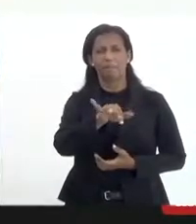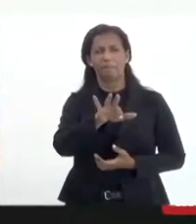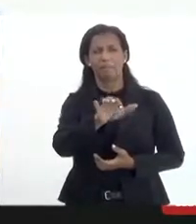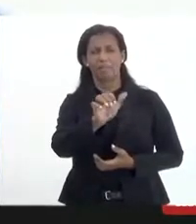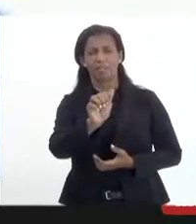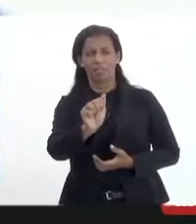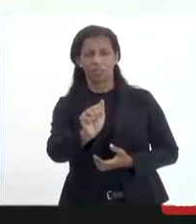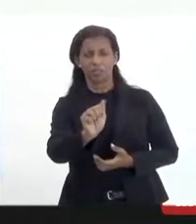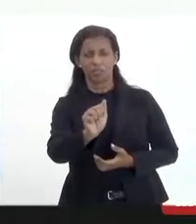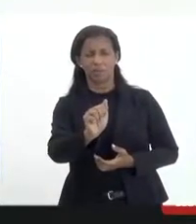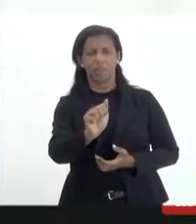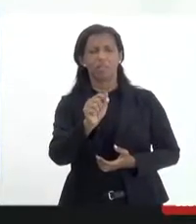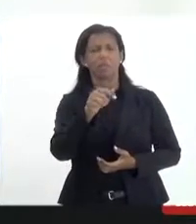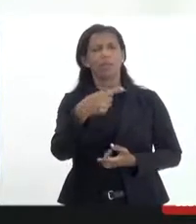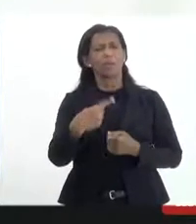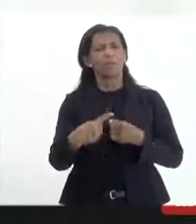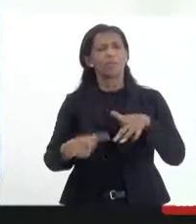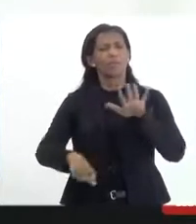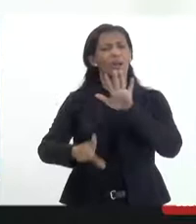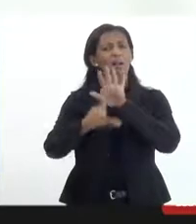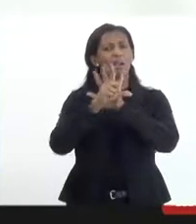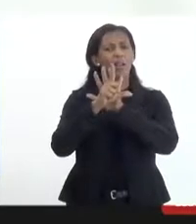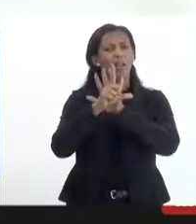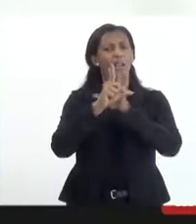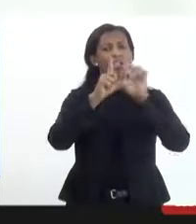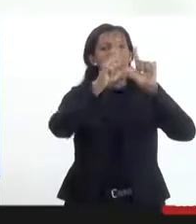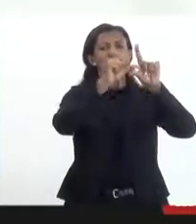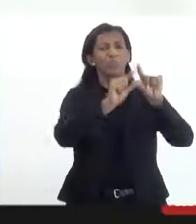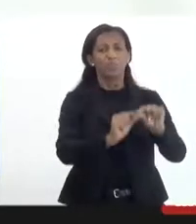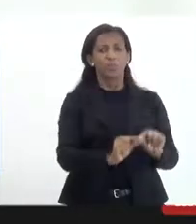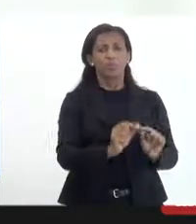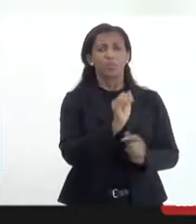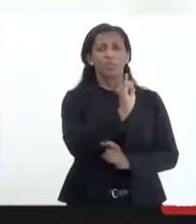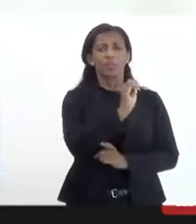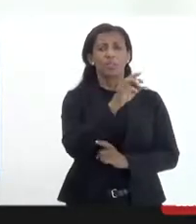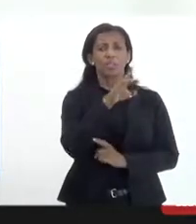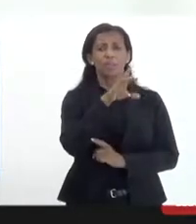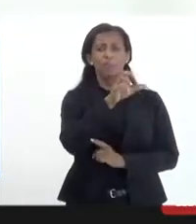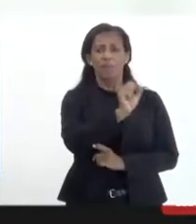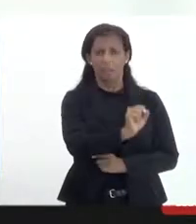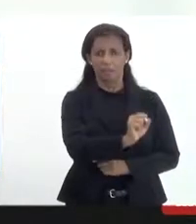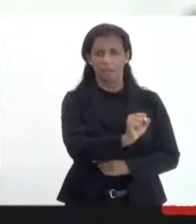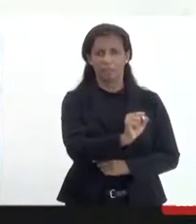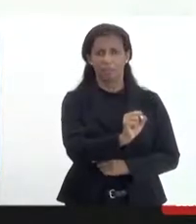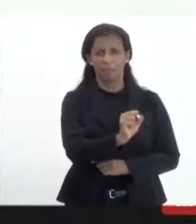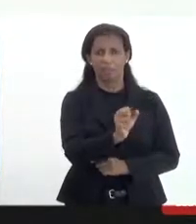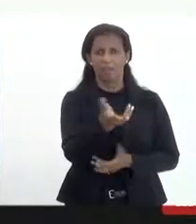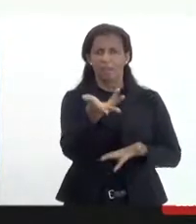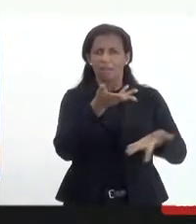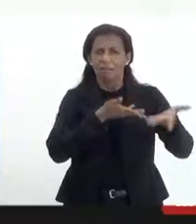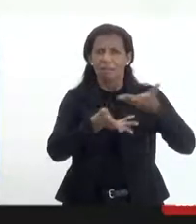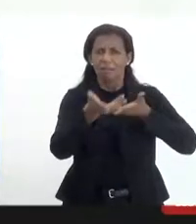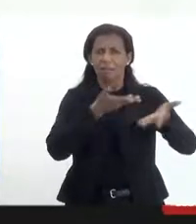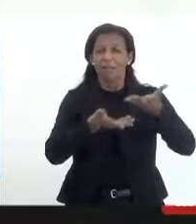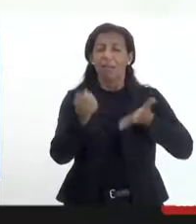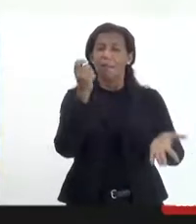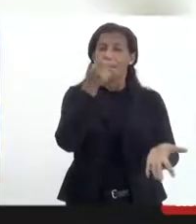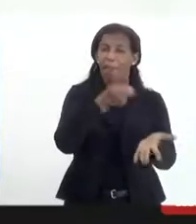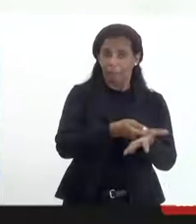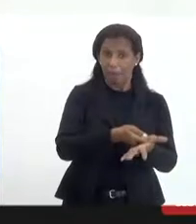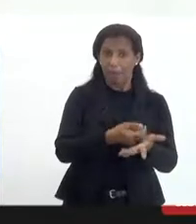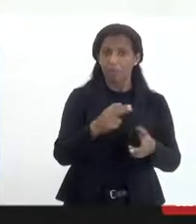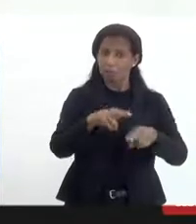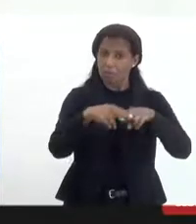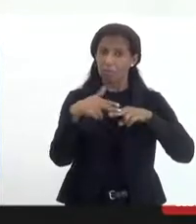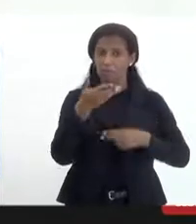foi porque nós fizemos uma lei reduzindo a alíquota do ICMS. A negociação de pagamento que houve foi por causa